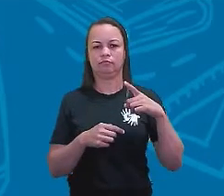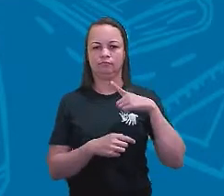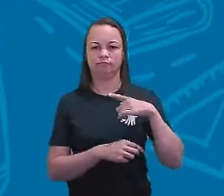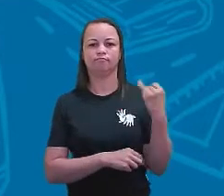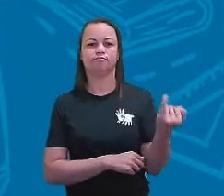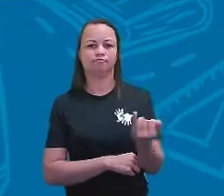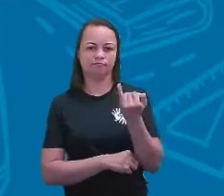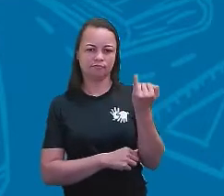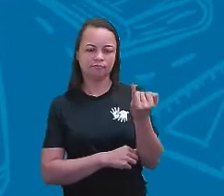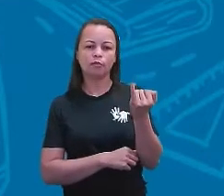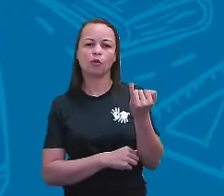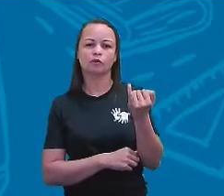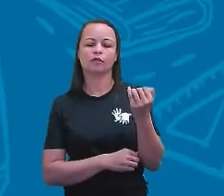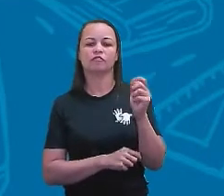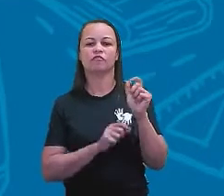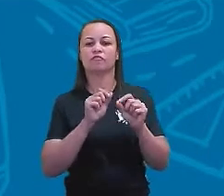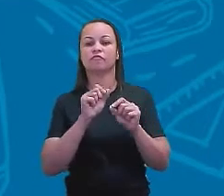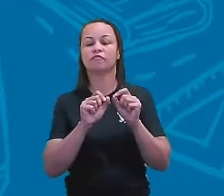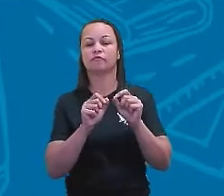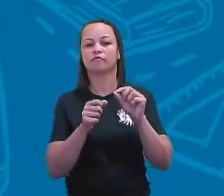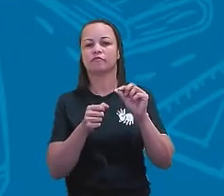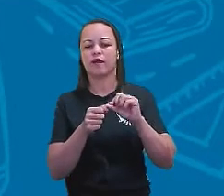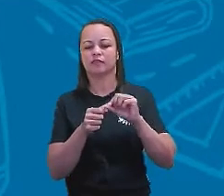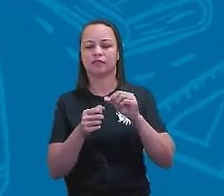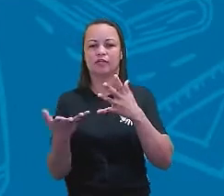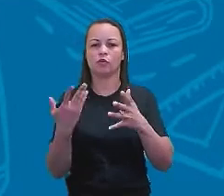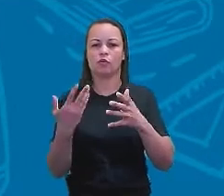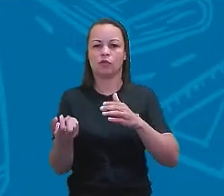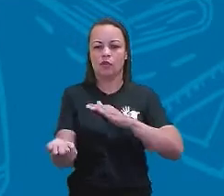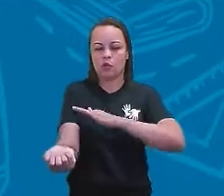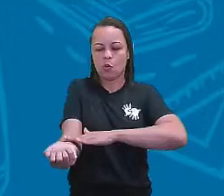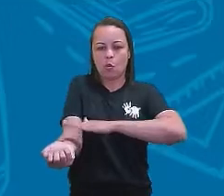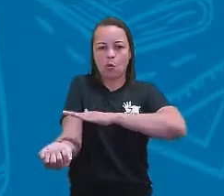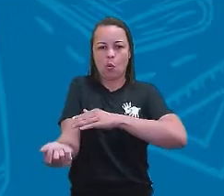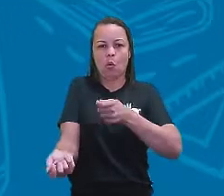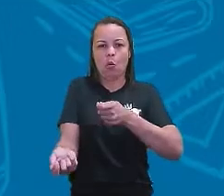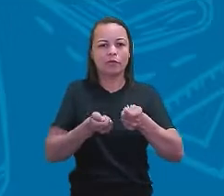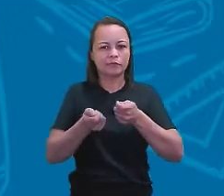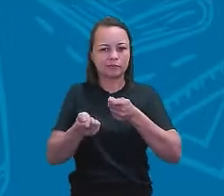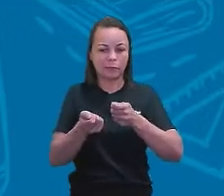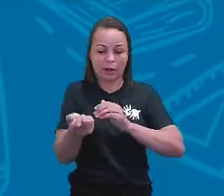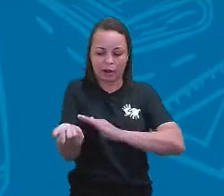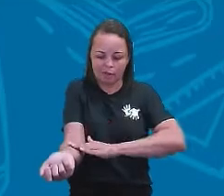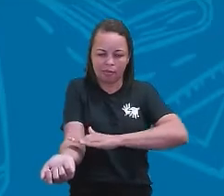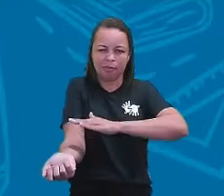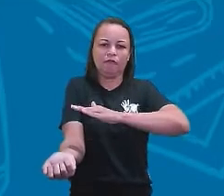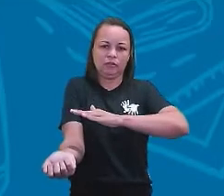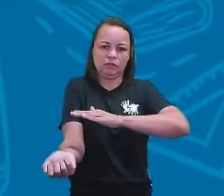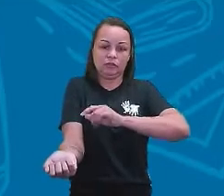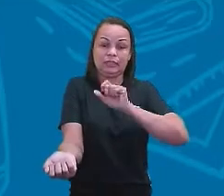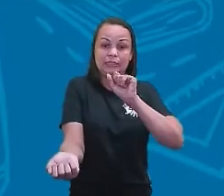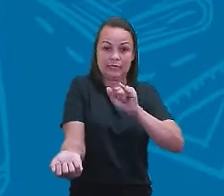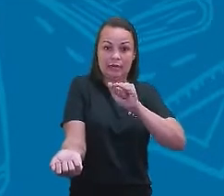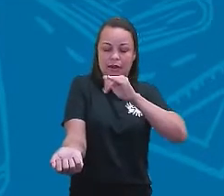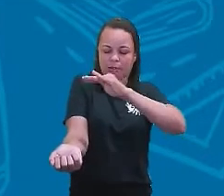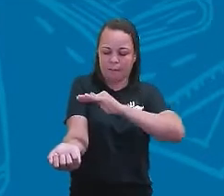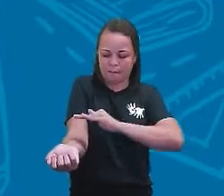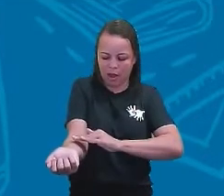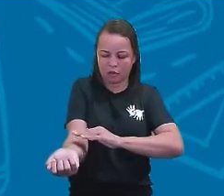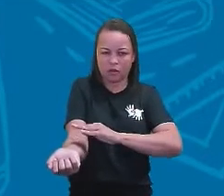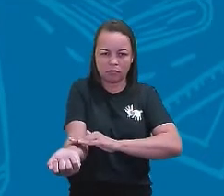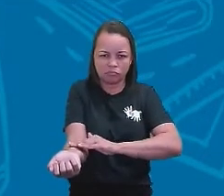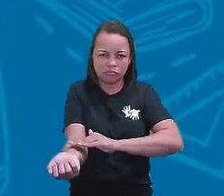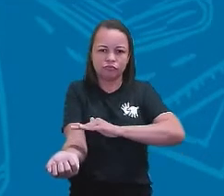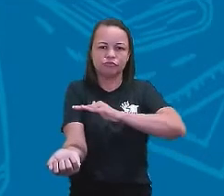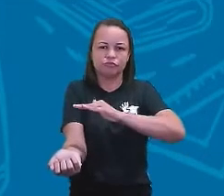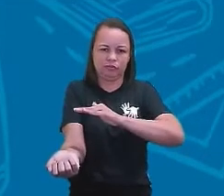singular para fazer esse controle da pressão arterial. No caso aí, para a elevação dela. Presta atenção nisso. Por